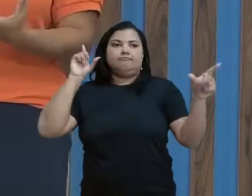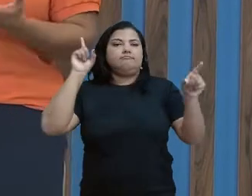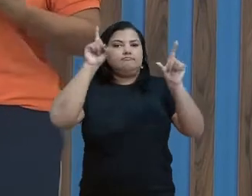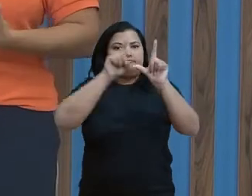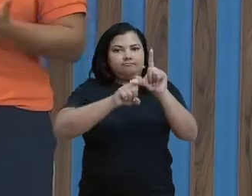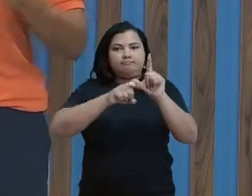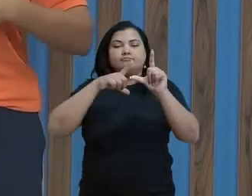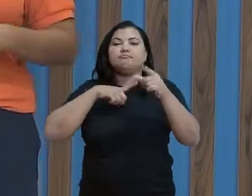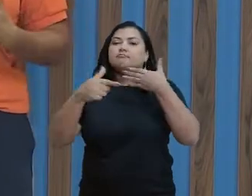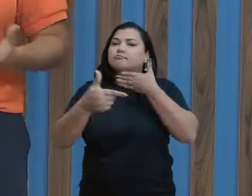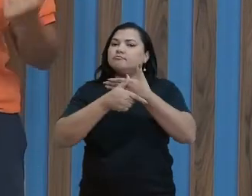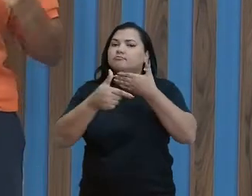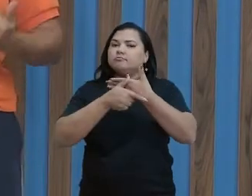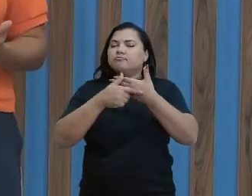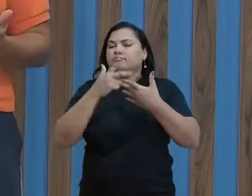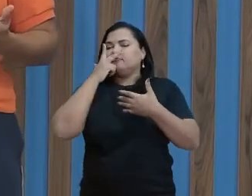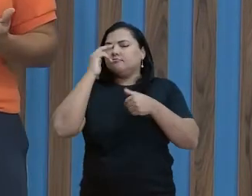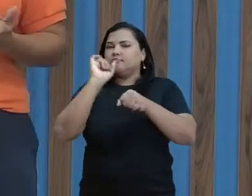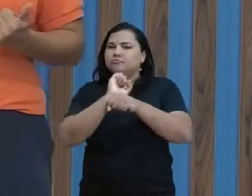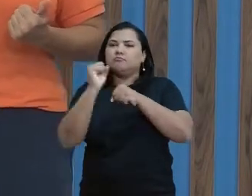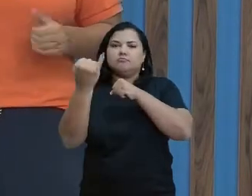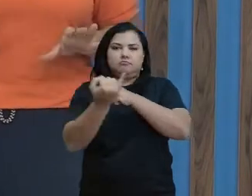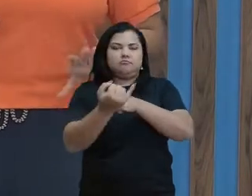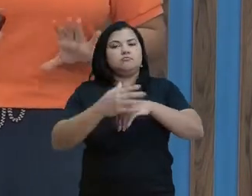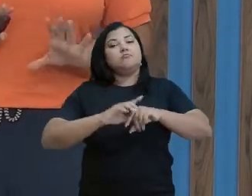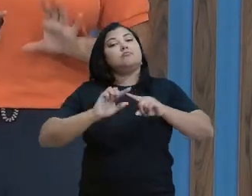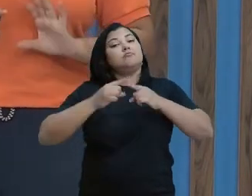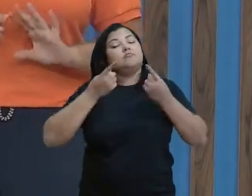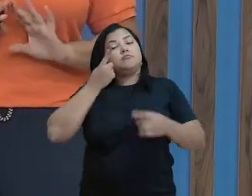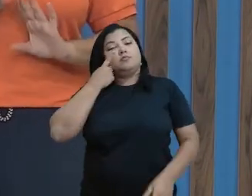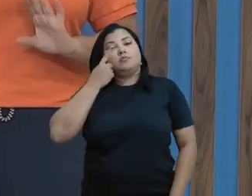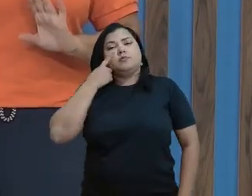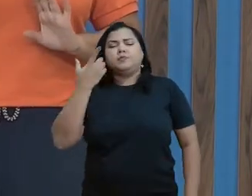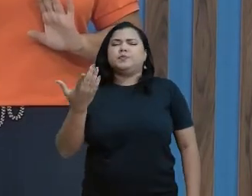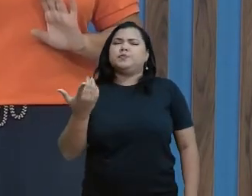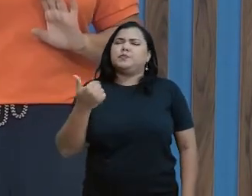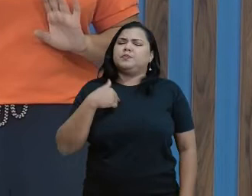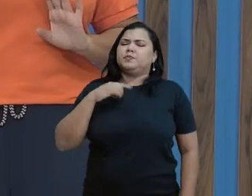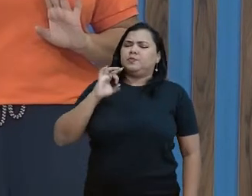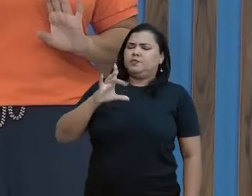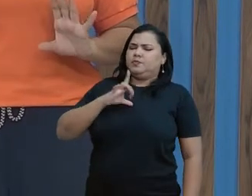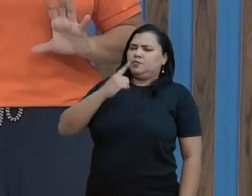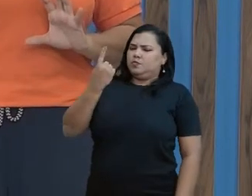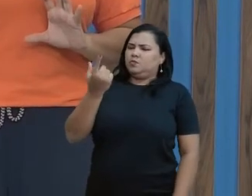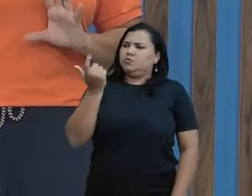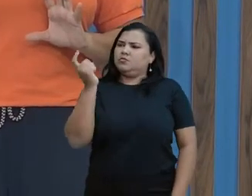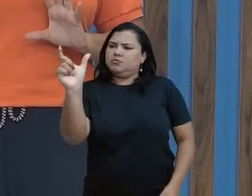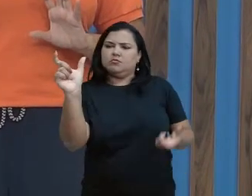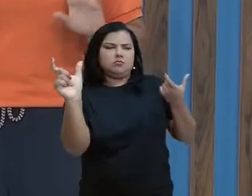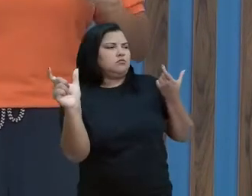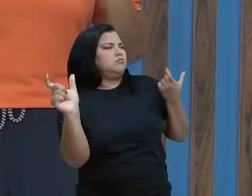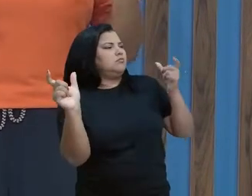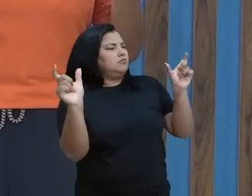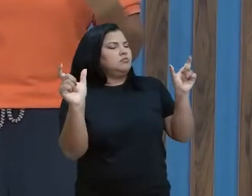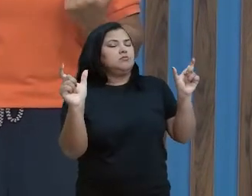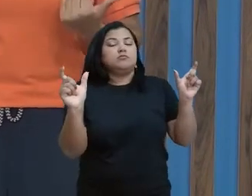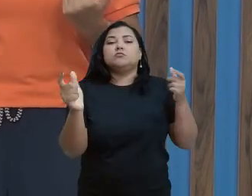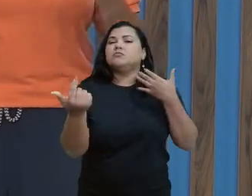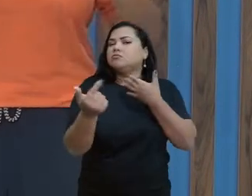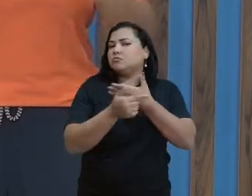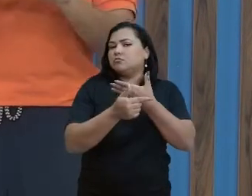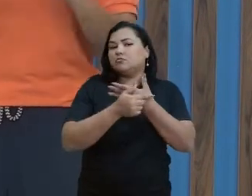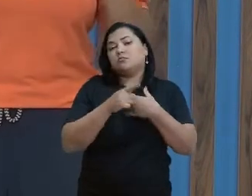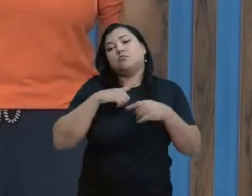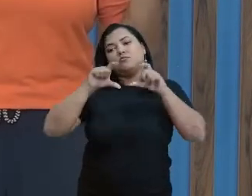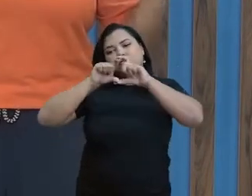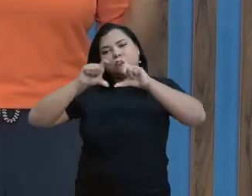e que têm uma função semelhante à do adjetivo. Só que, ao invés de eu ter uma palavra ou uma locução tendo essa função,